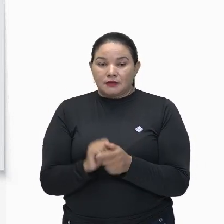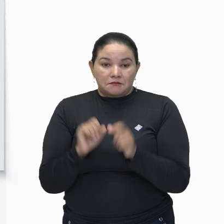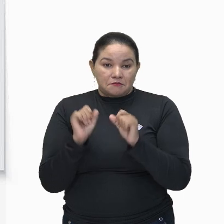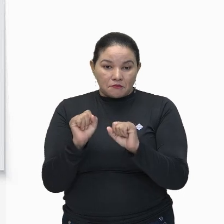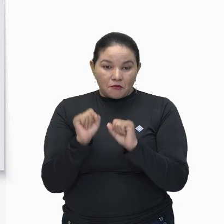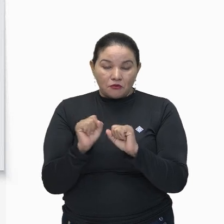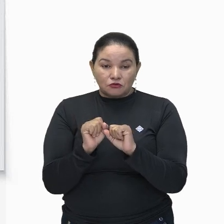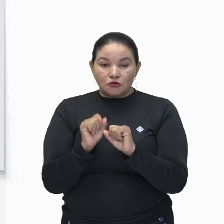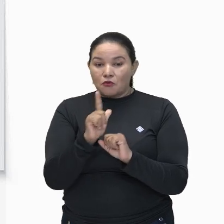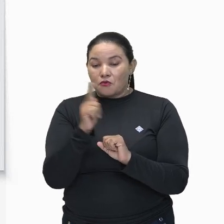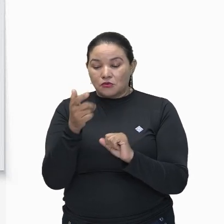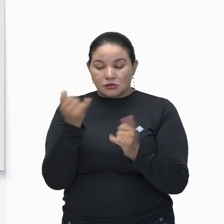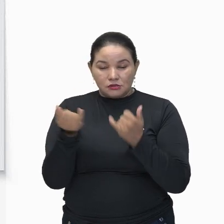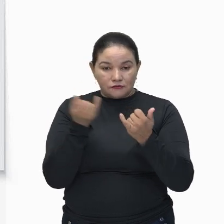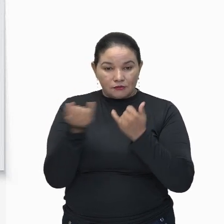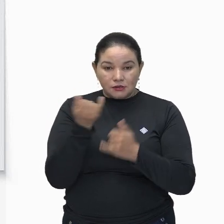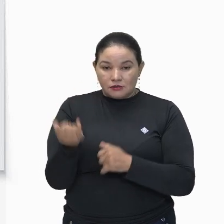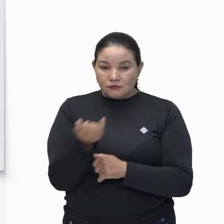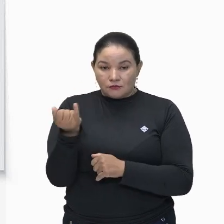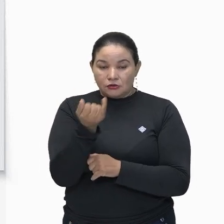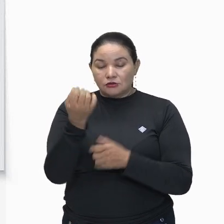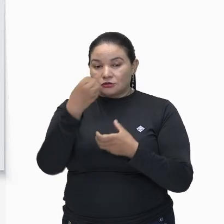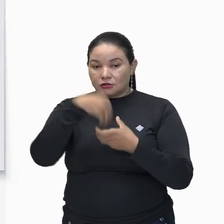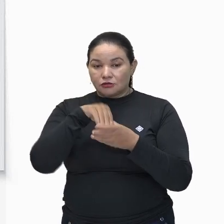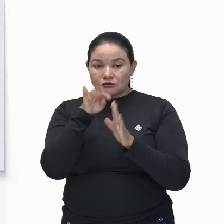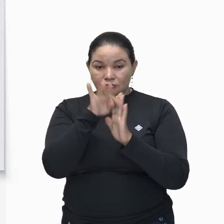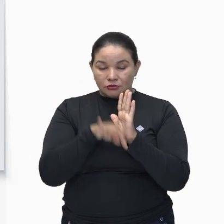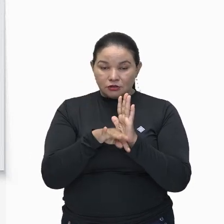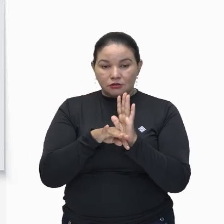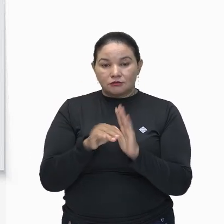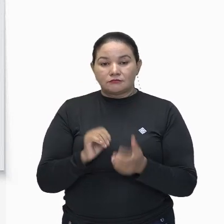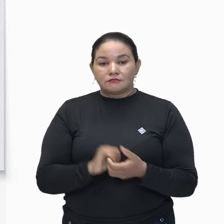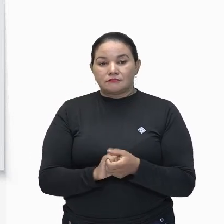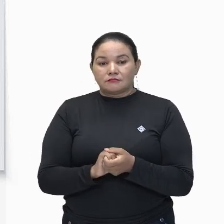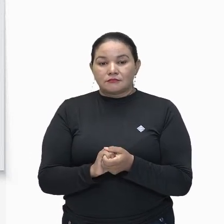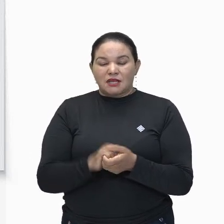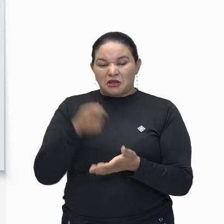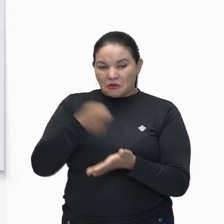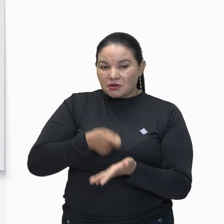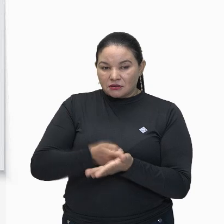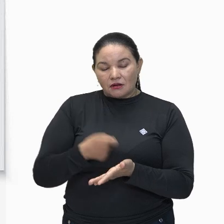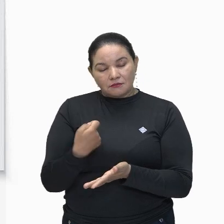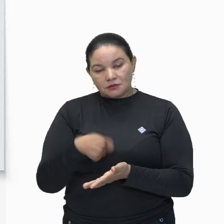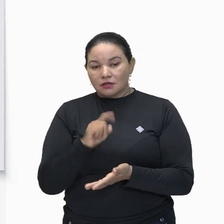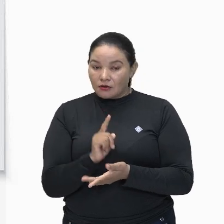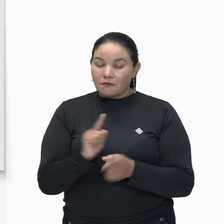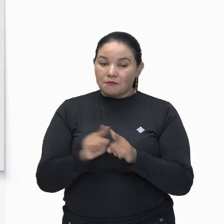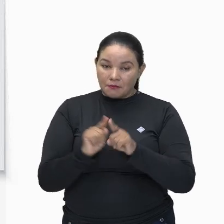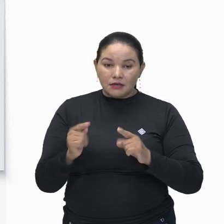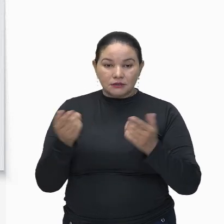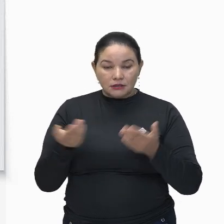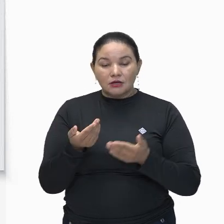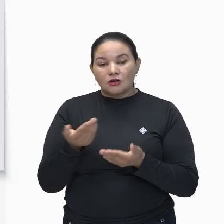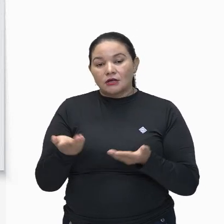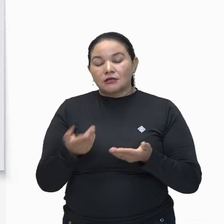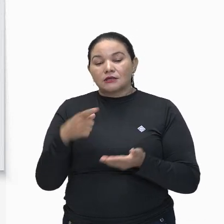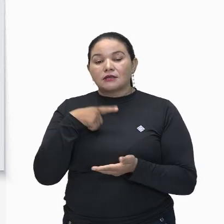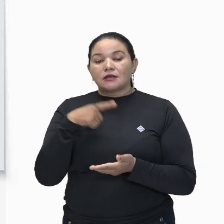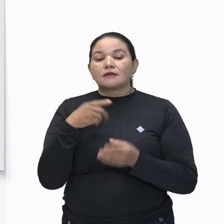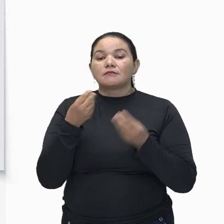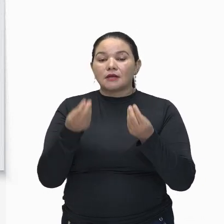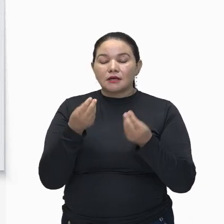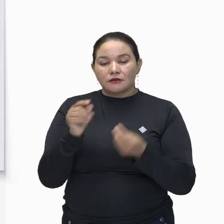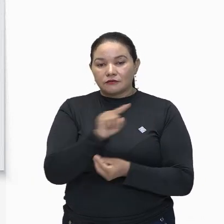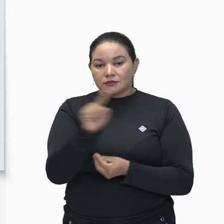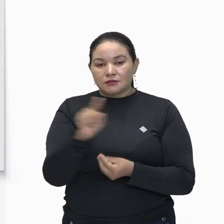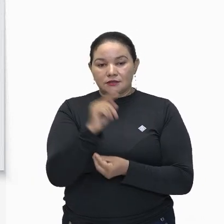outras informações relevantes no texto. Não é obrigatória a sua presença, tá? Mas nós colocamos aí para você entender como se